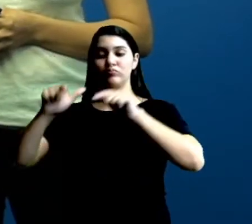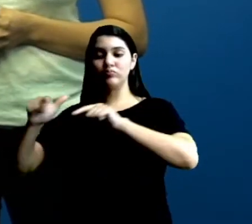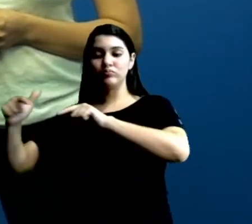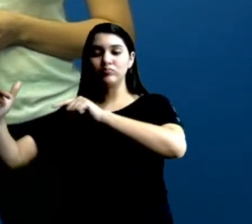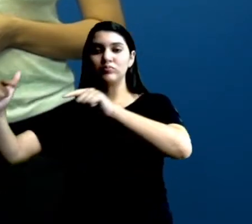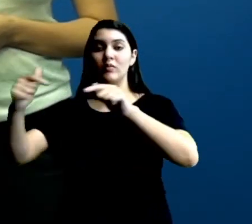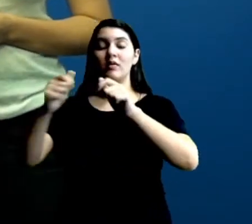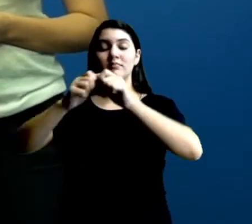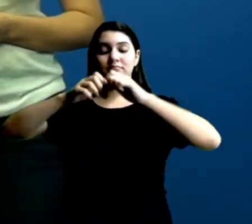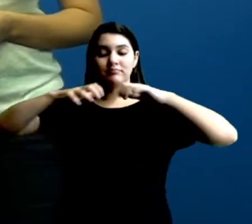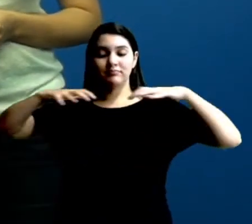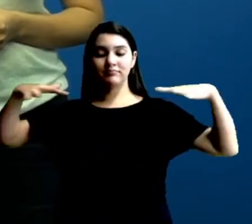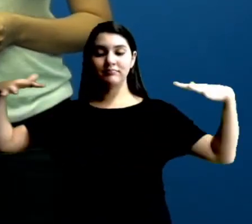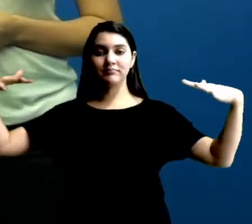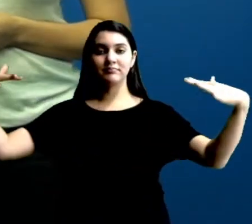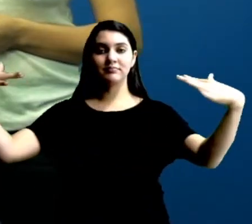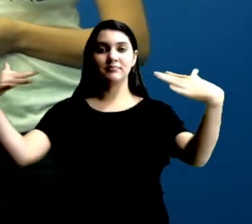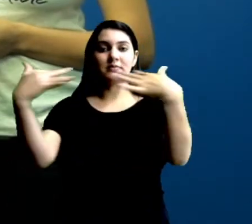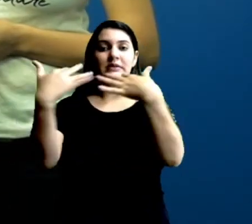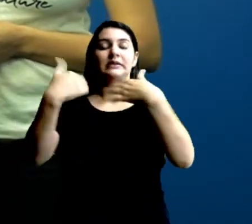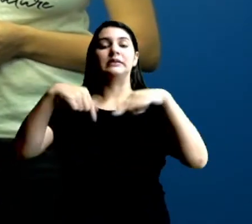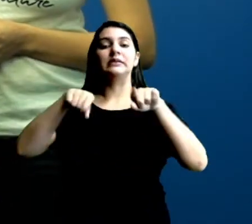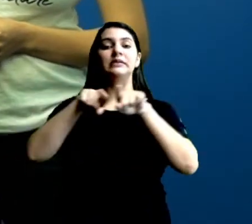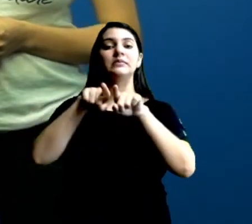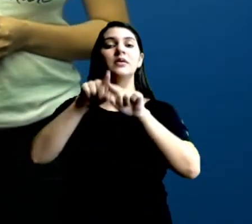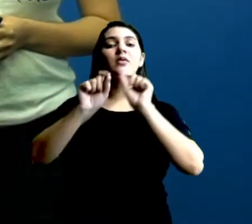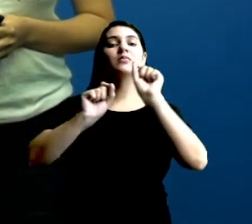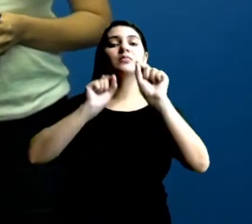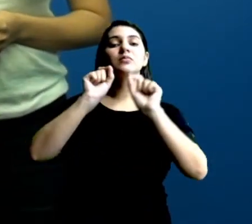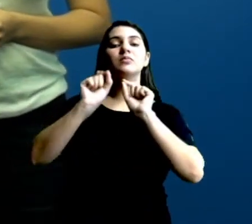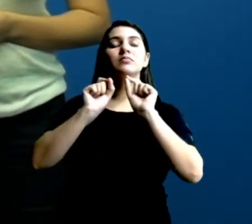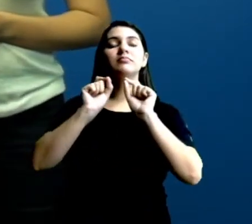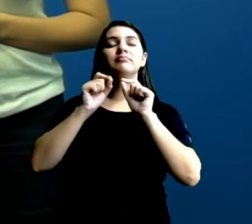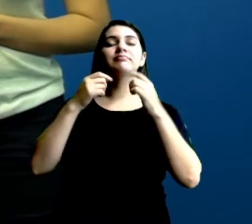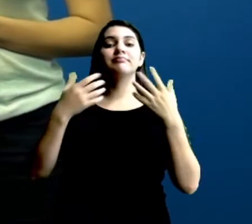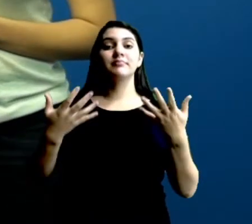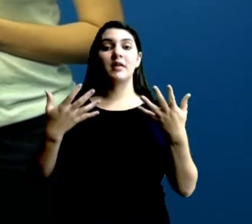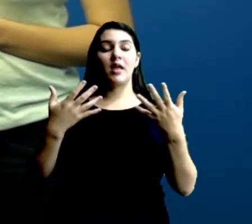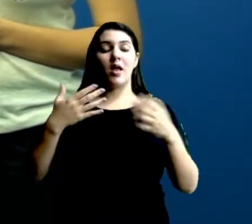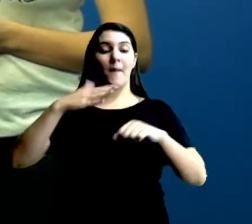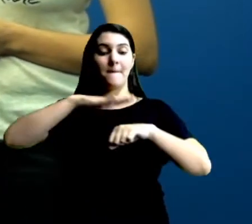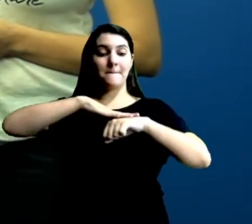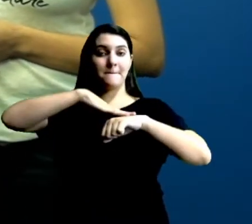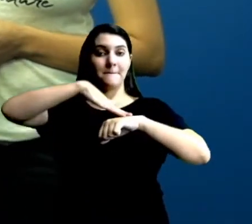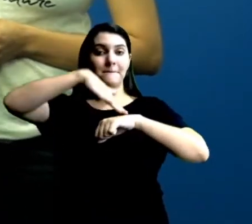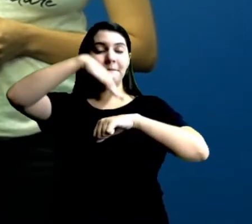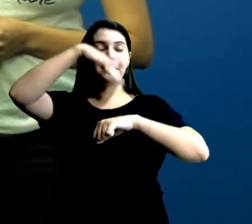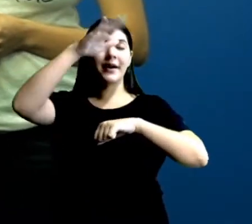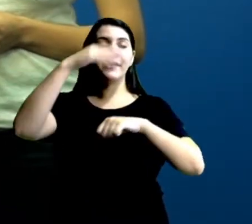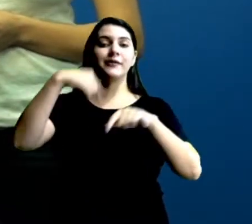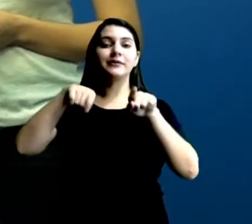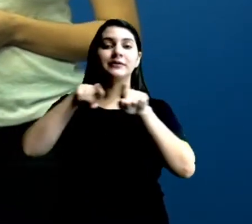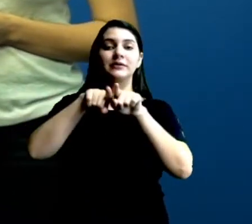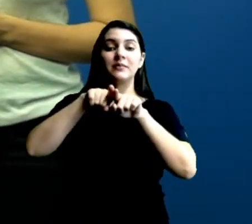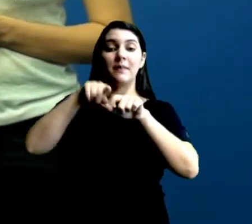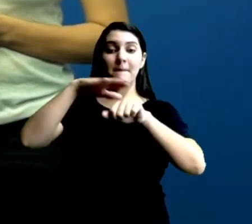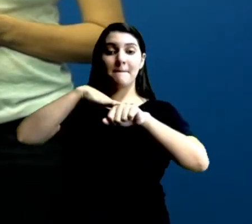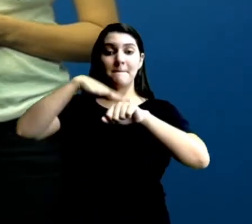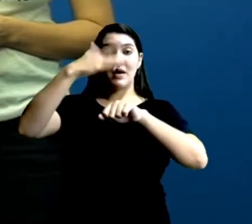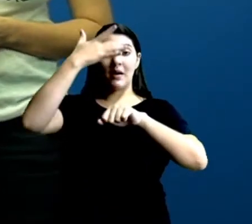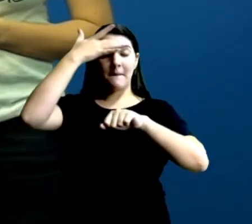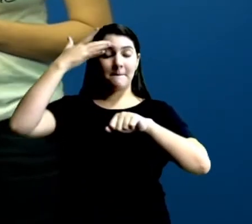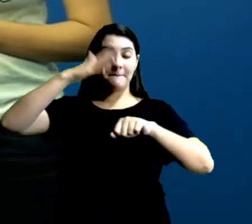seja, bem grande, não é? Sendo, por isso, considerado um dos maiores e mais populosos continentes do